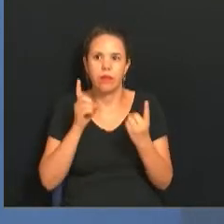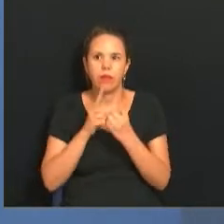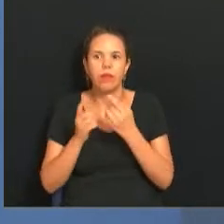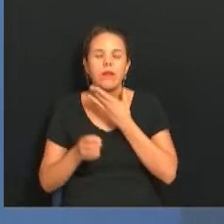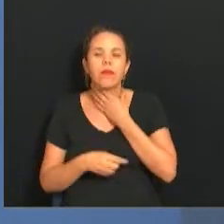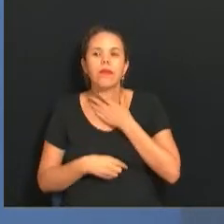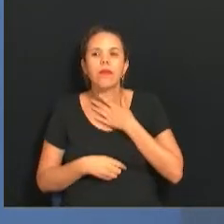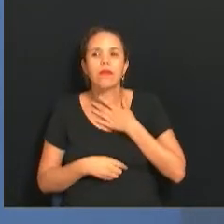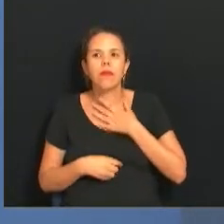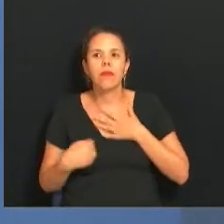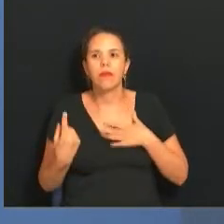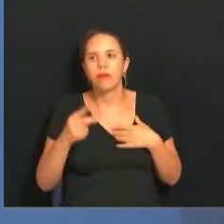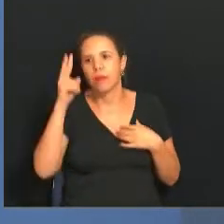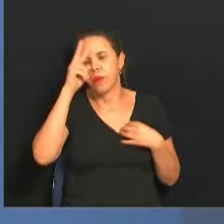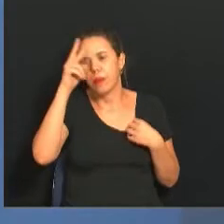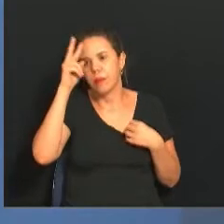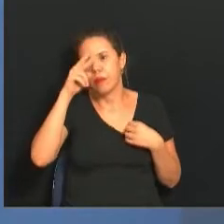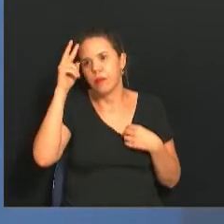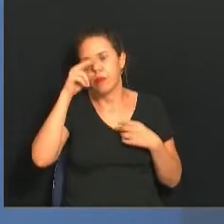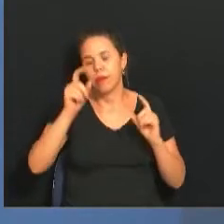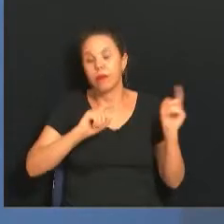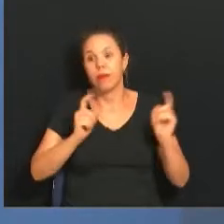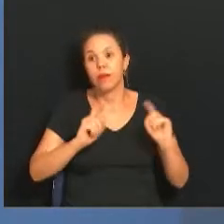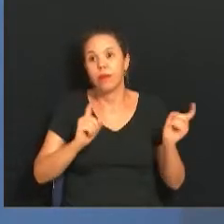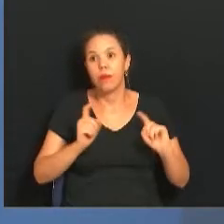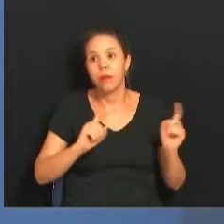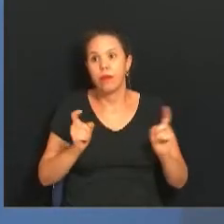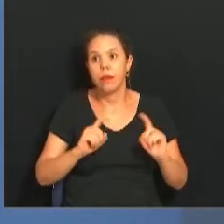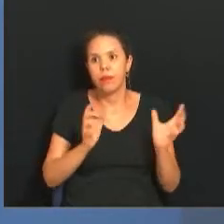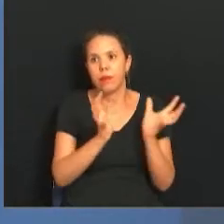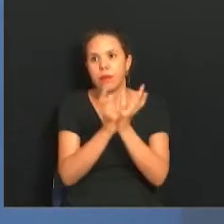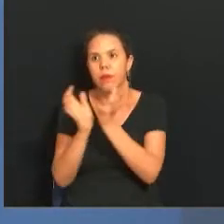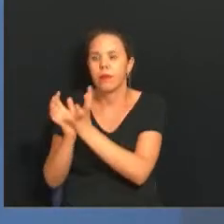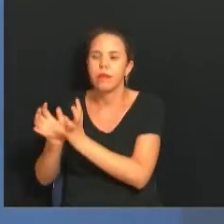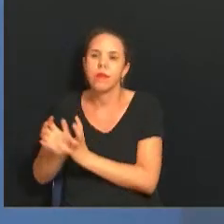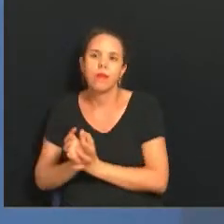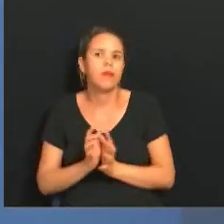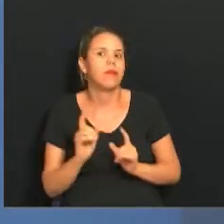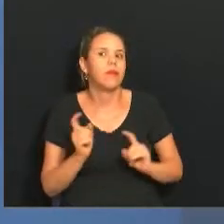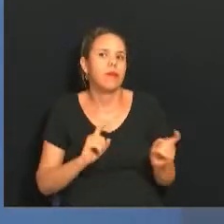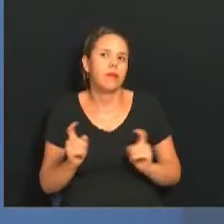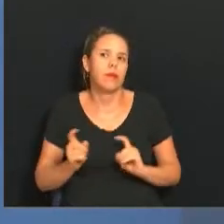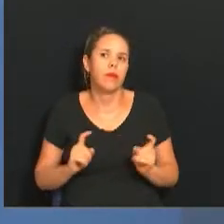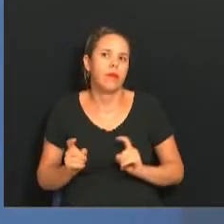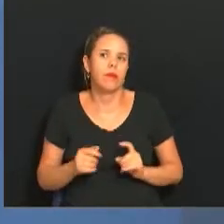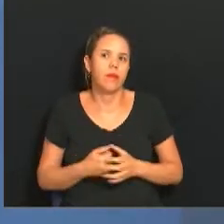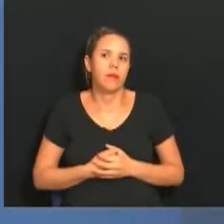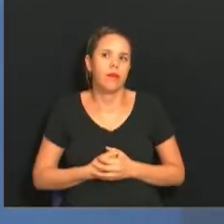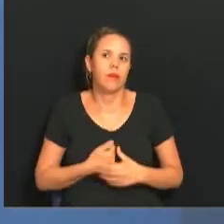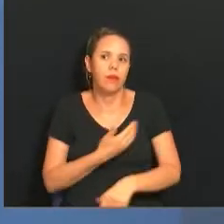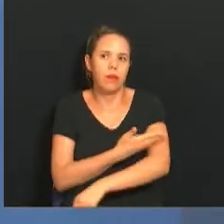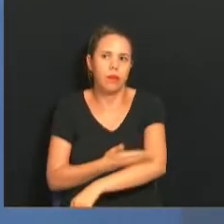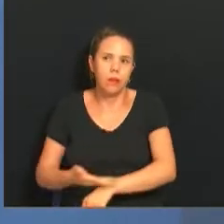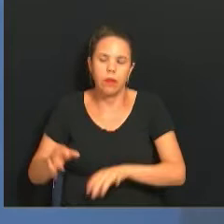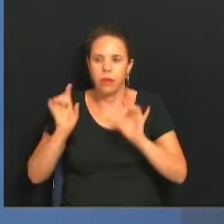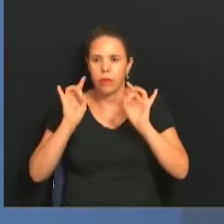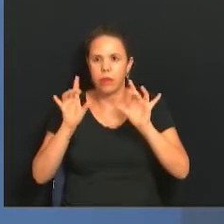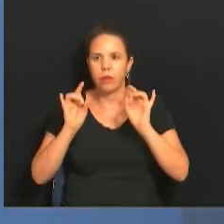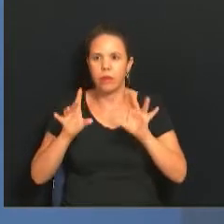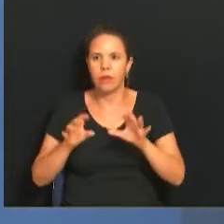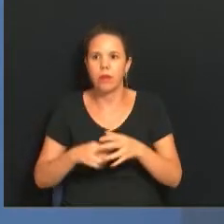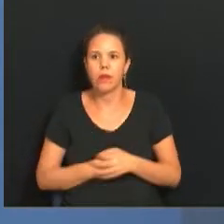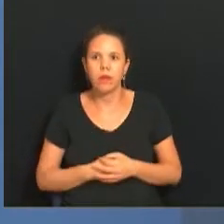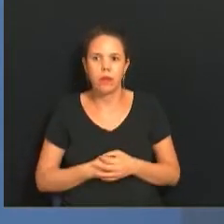Mas a gente lembra que as reuniões de comissão, as reuniões também ordinárias e extraordinárias,